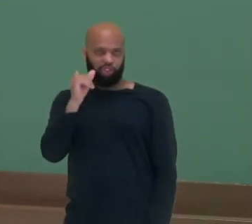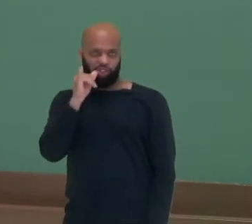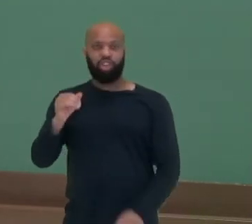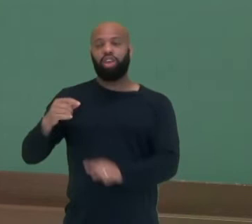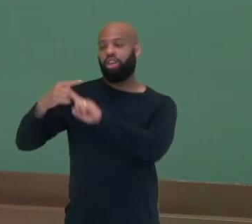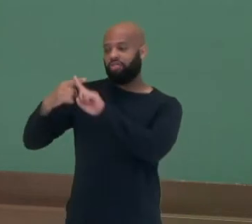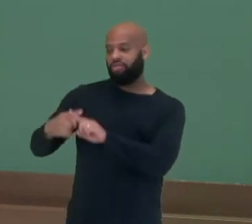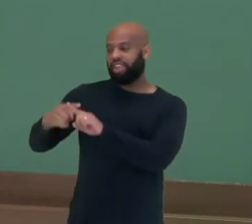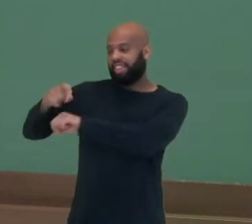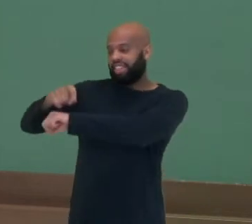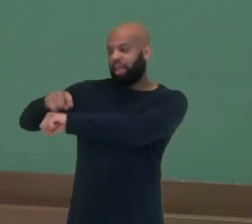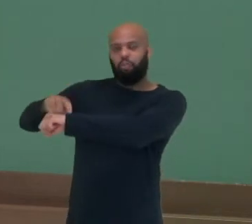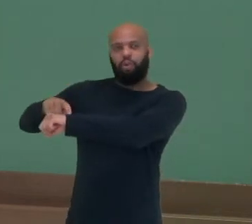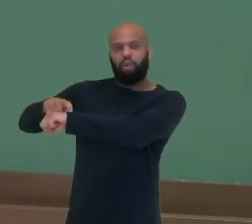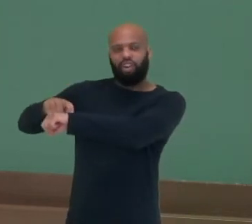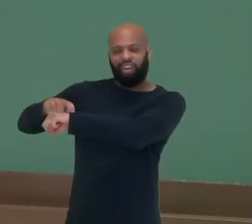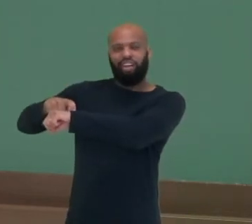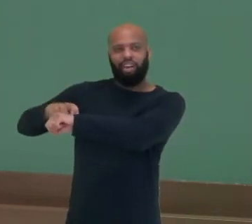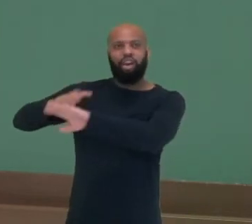pelo tempo ligado.